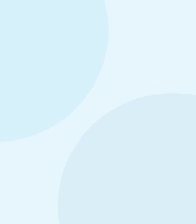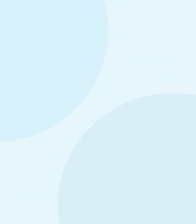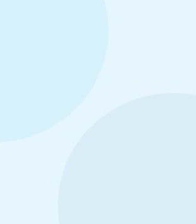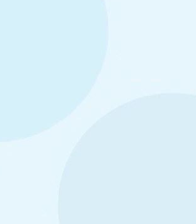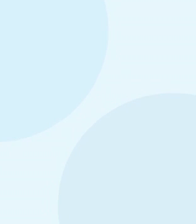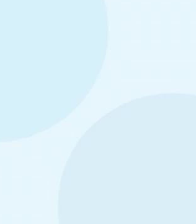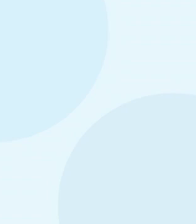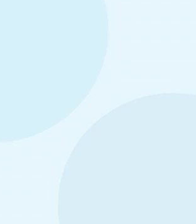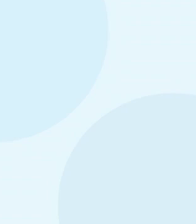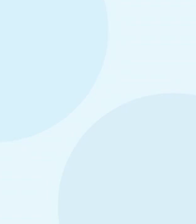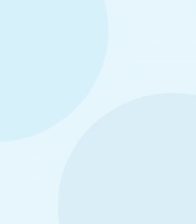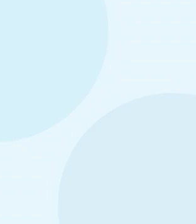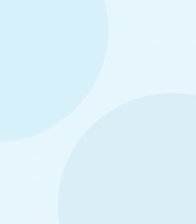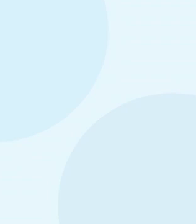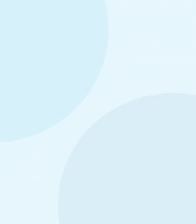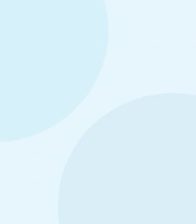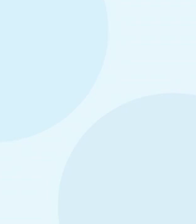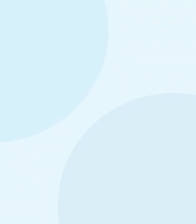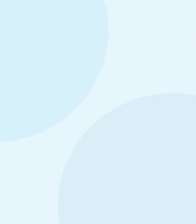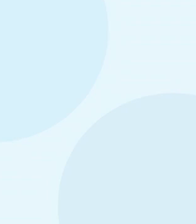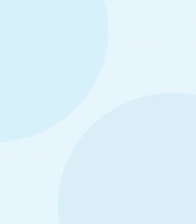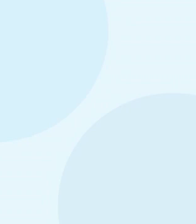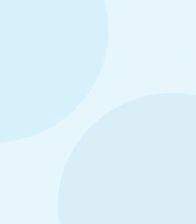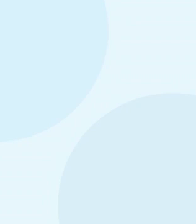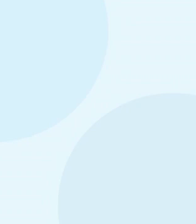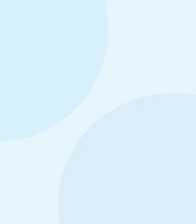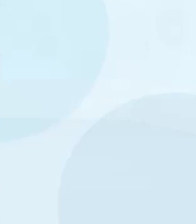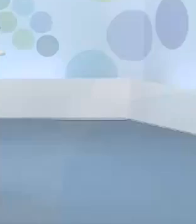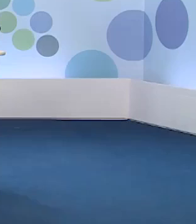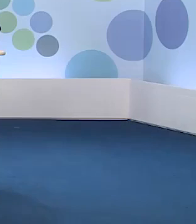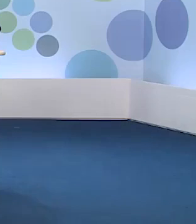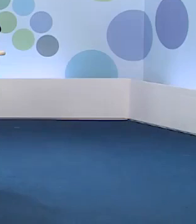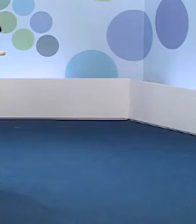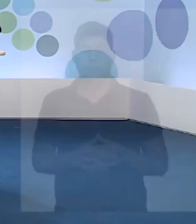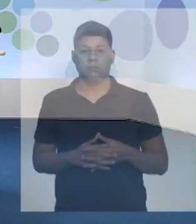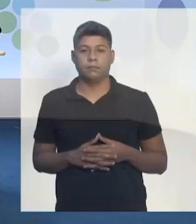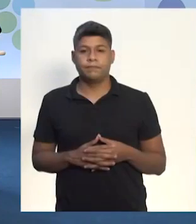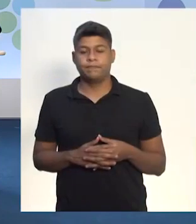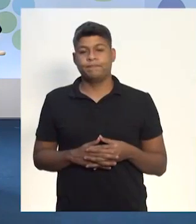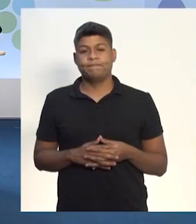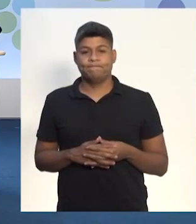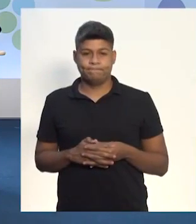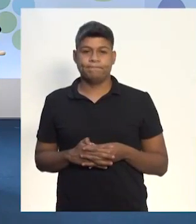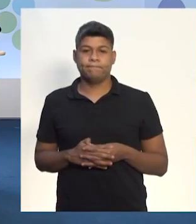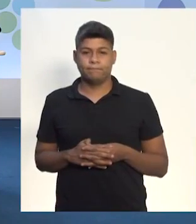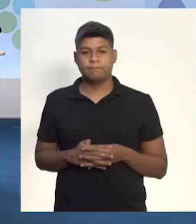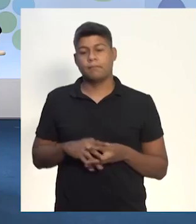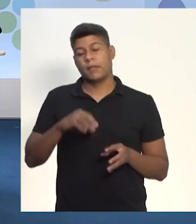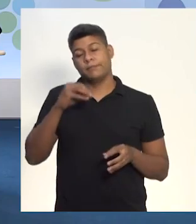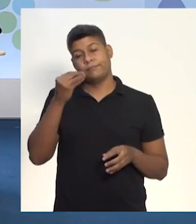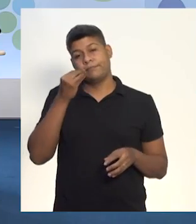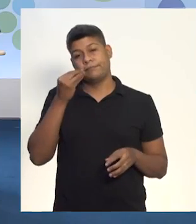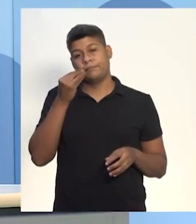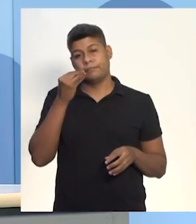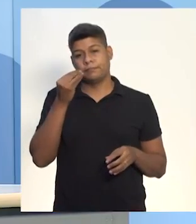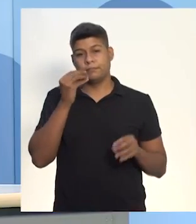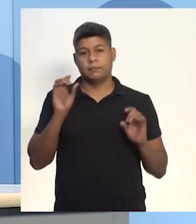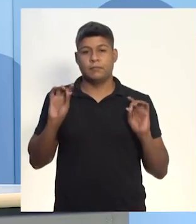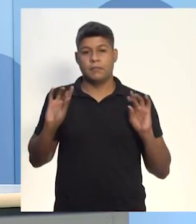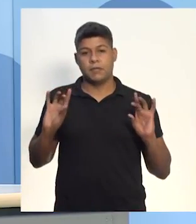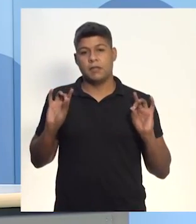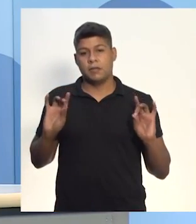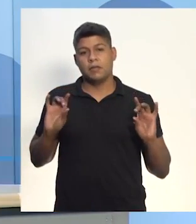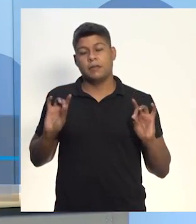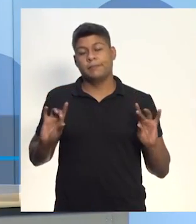He'd never lie to me. He's loyal as can be. É uma oportunidade muito especial, né,